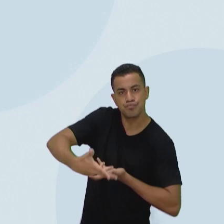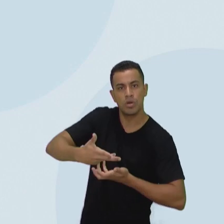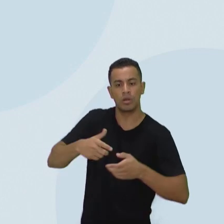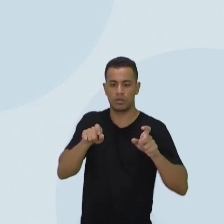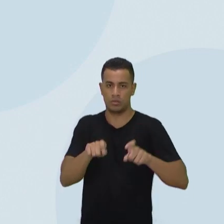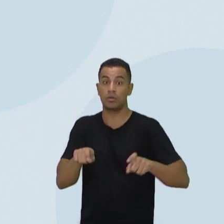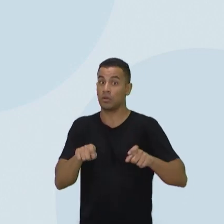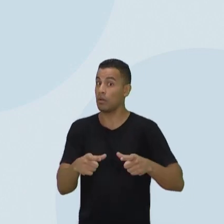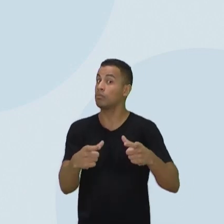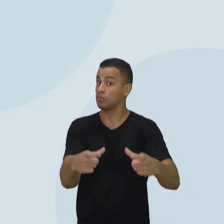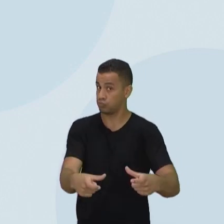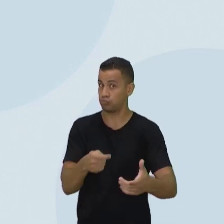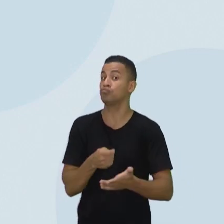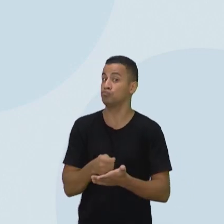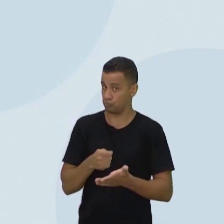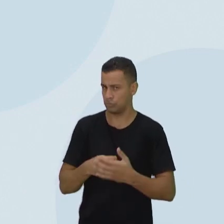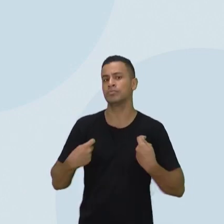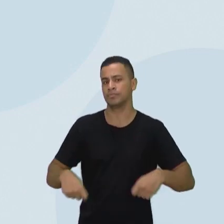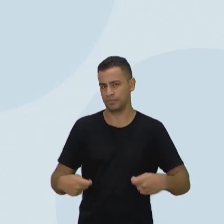uma dessas estações.